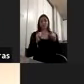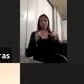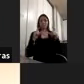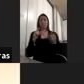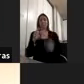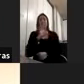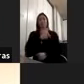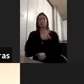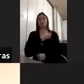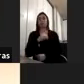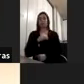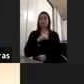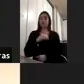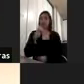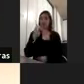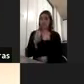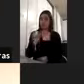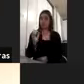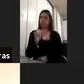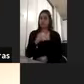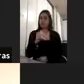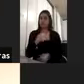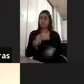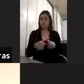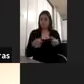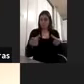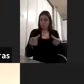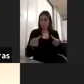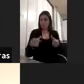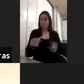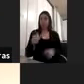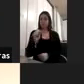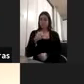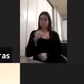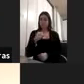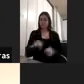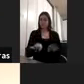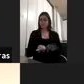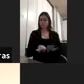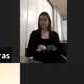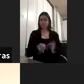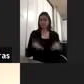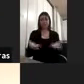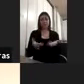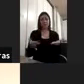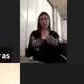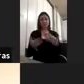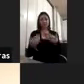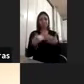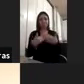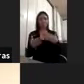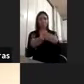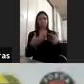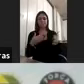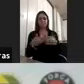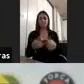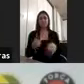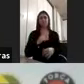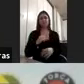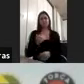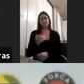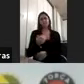direito deles, aumento esse que, assim, porque tem o tal do mérito lá, né, que a pessoa recebe. É pouca coisa, mas faz diferença. Sim. Mas é